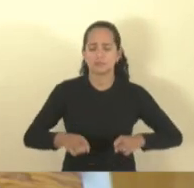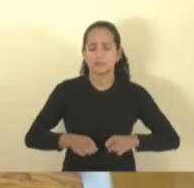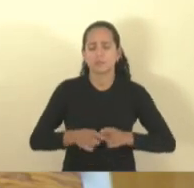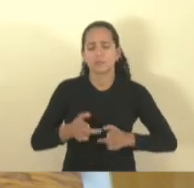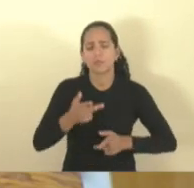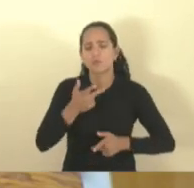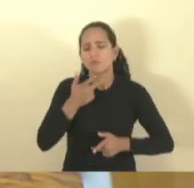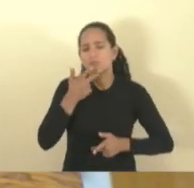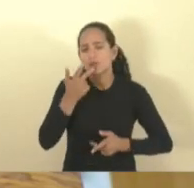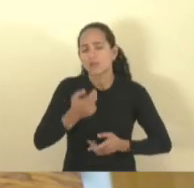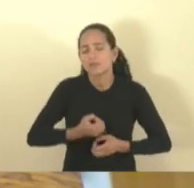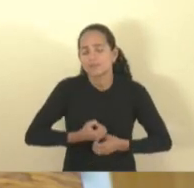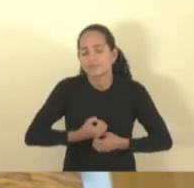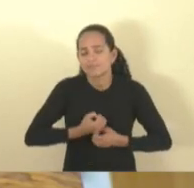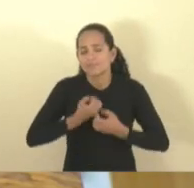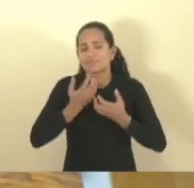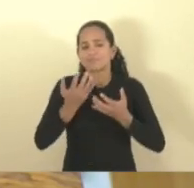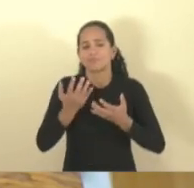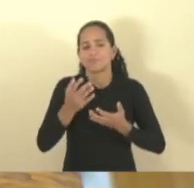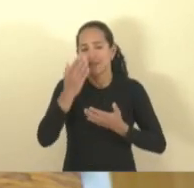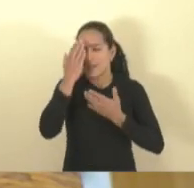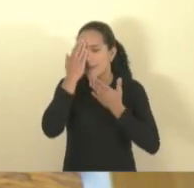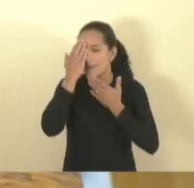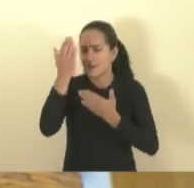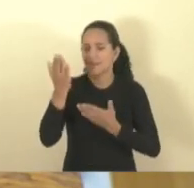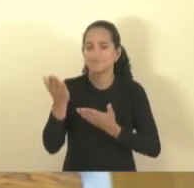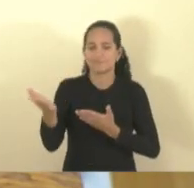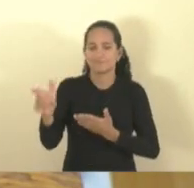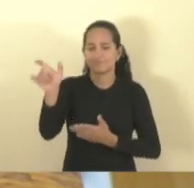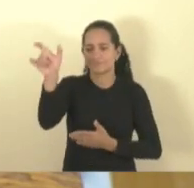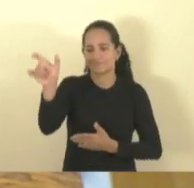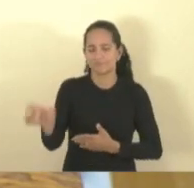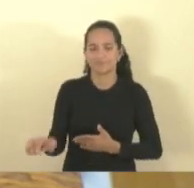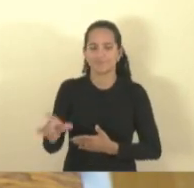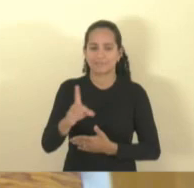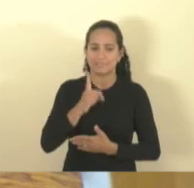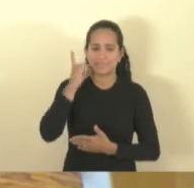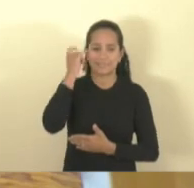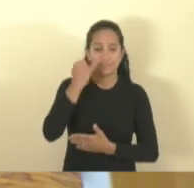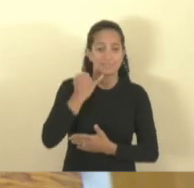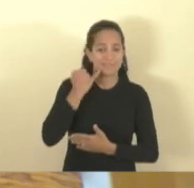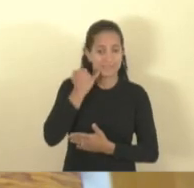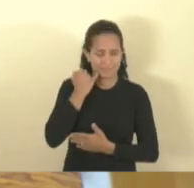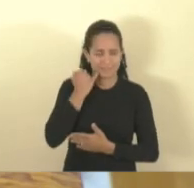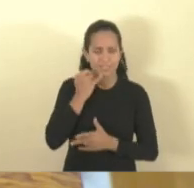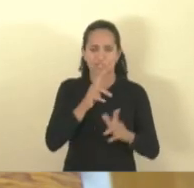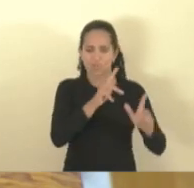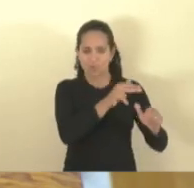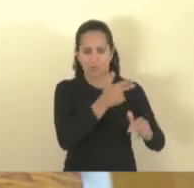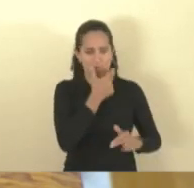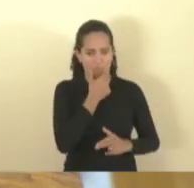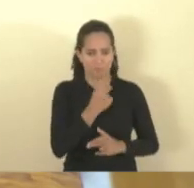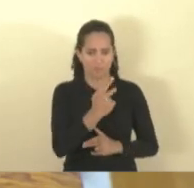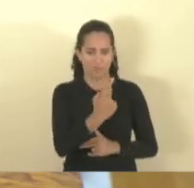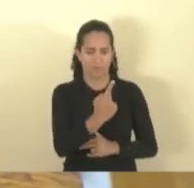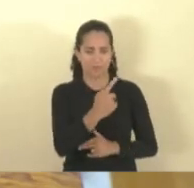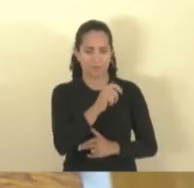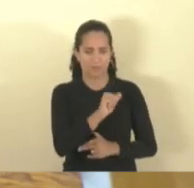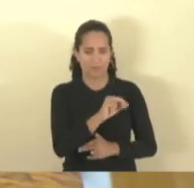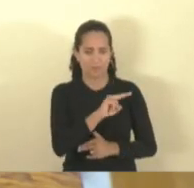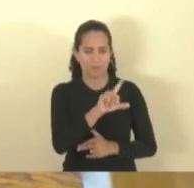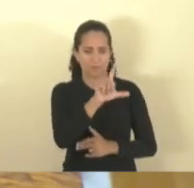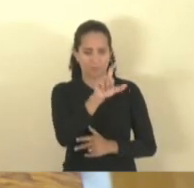uma gratidão pela deputada Janete de Sá, porque, como o Paulo comentou aqui, foi ela